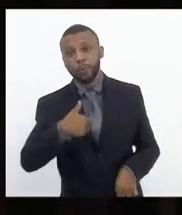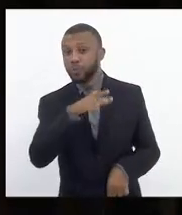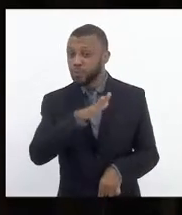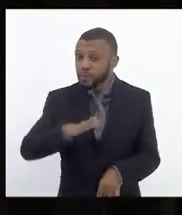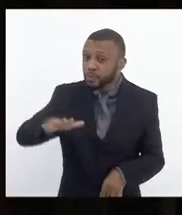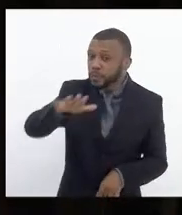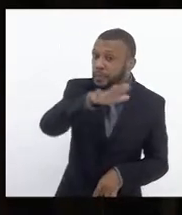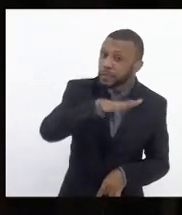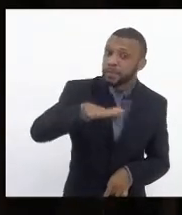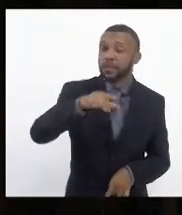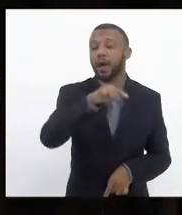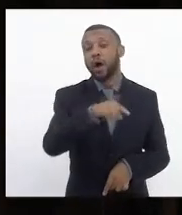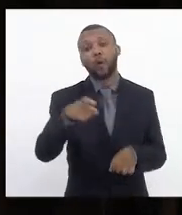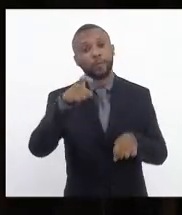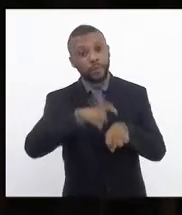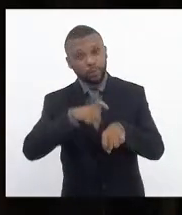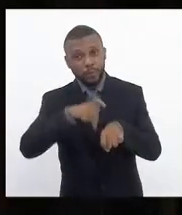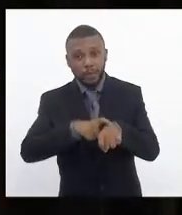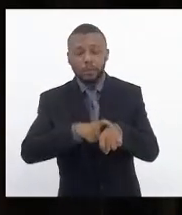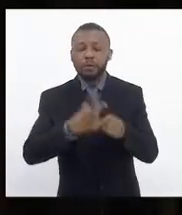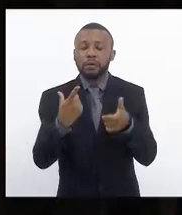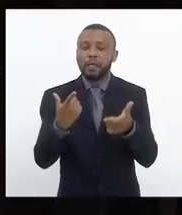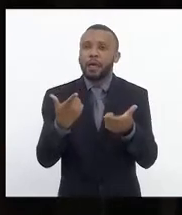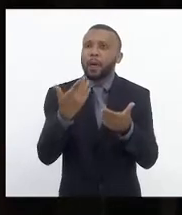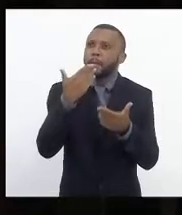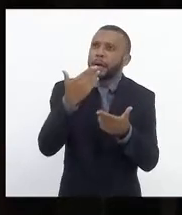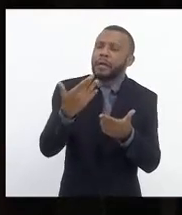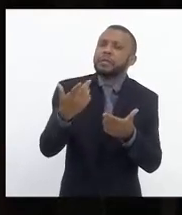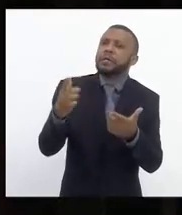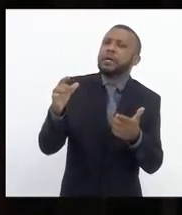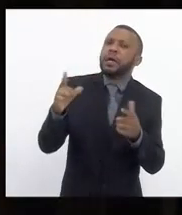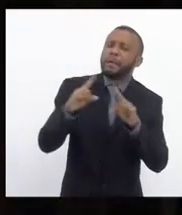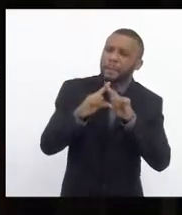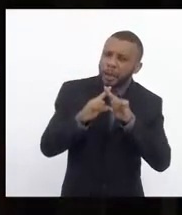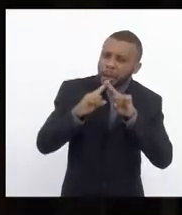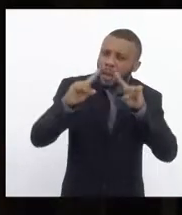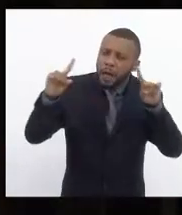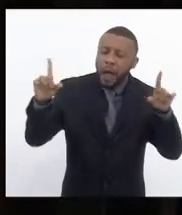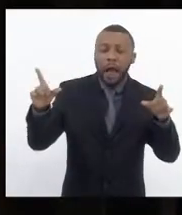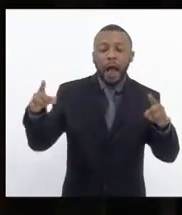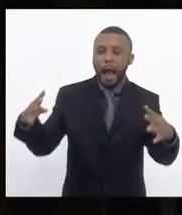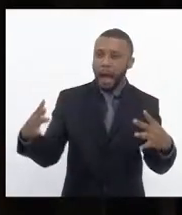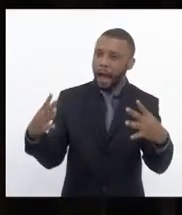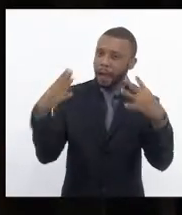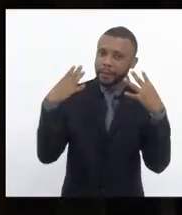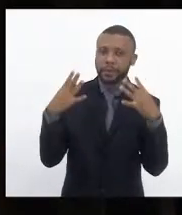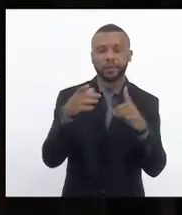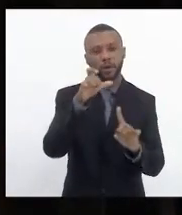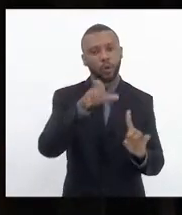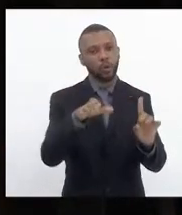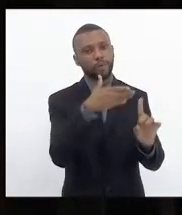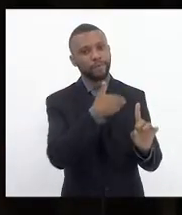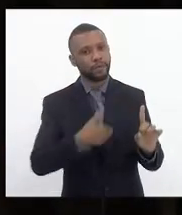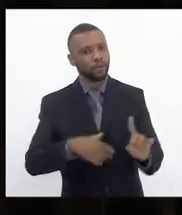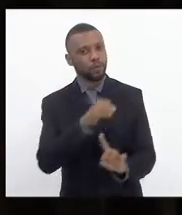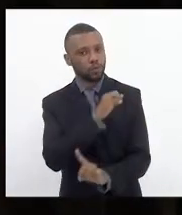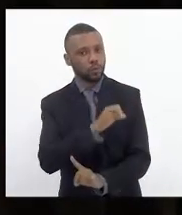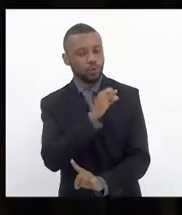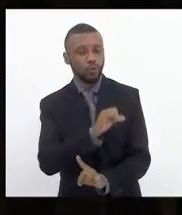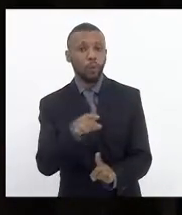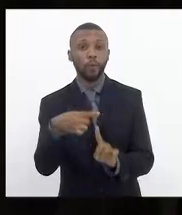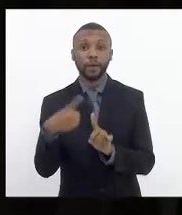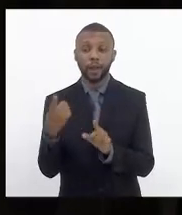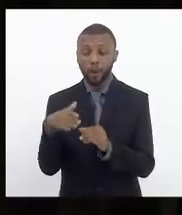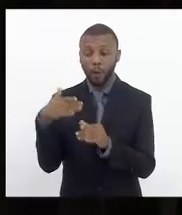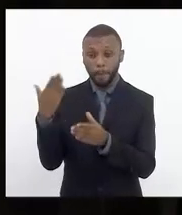público nesse momento grita por uma atenção real do governador do Estado porque a gente tem um processo de